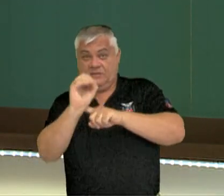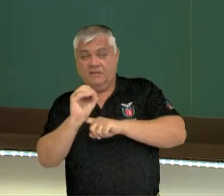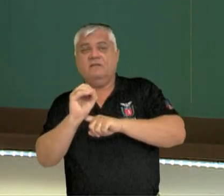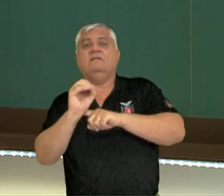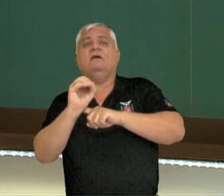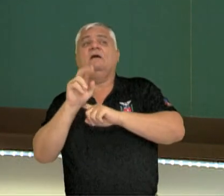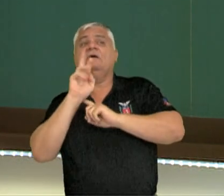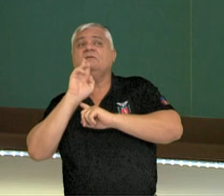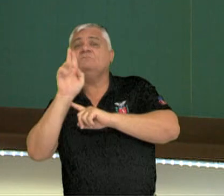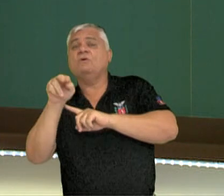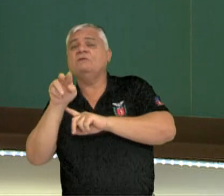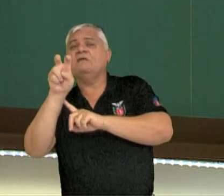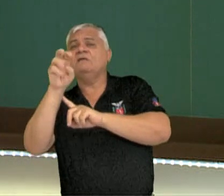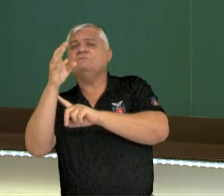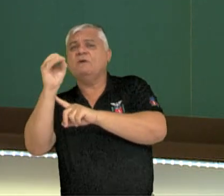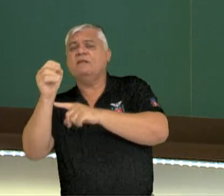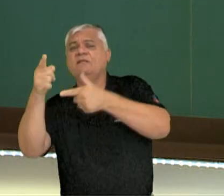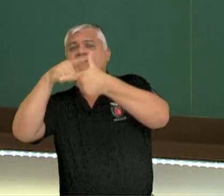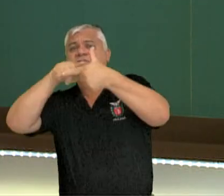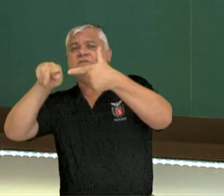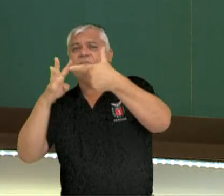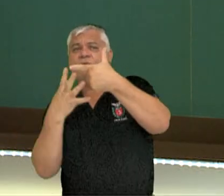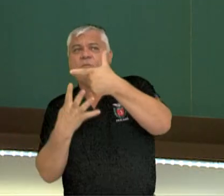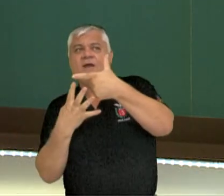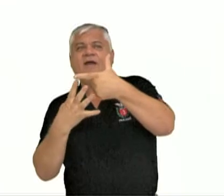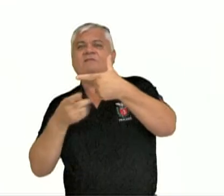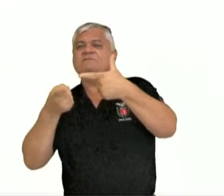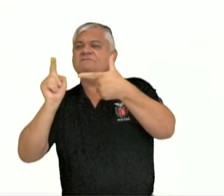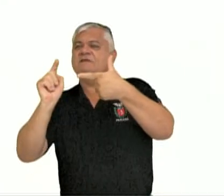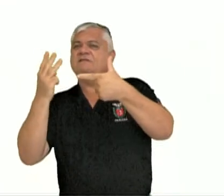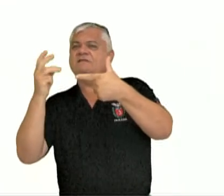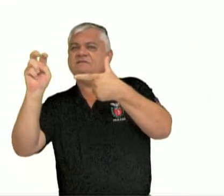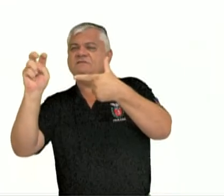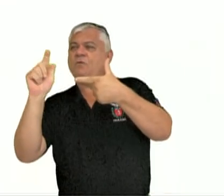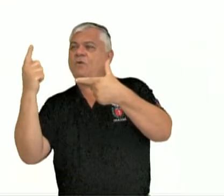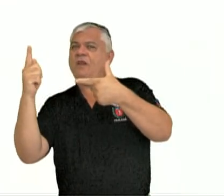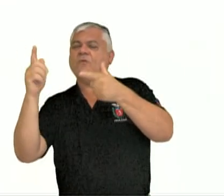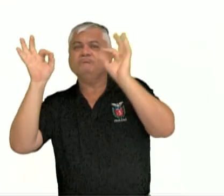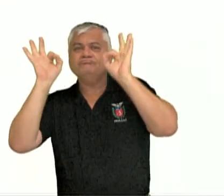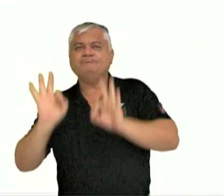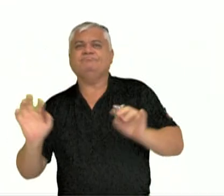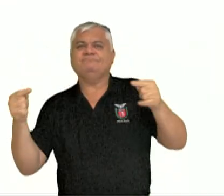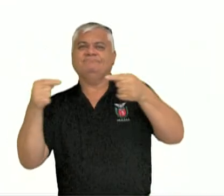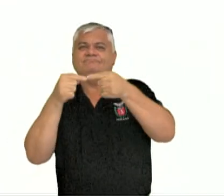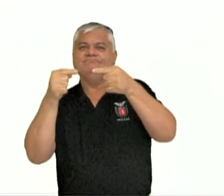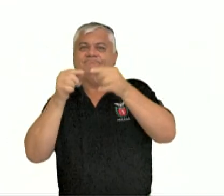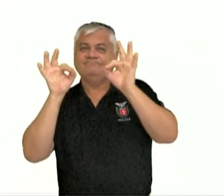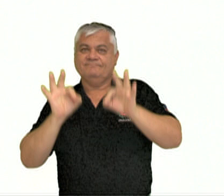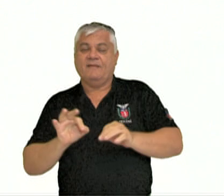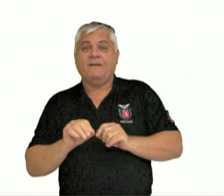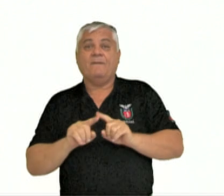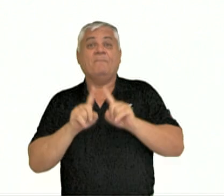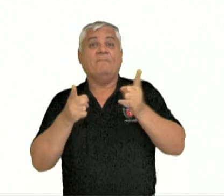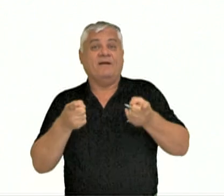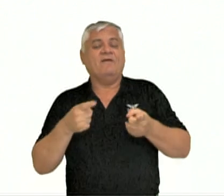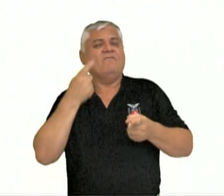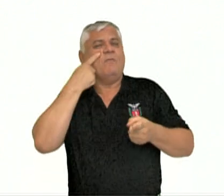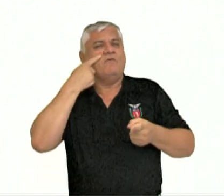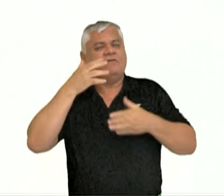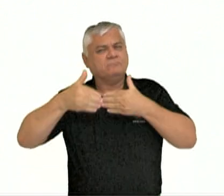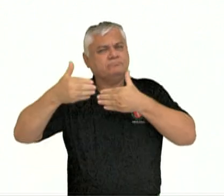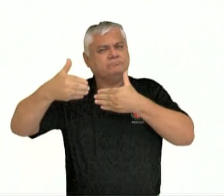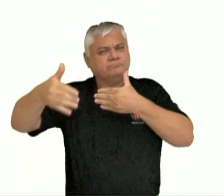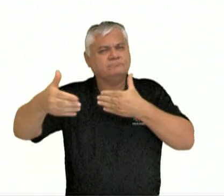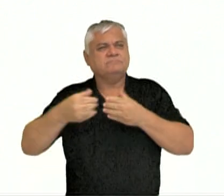por 4, sim, o ângulo de 135 graus. Eles são ângulos correspondentes. Nós ainda vamos usar um pouquinho mais para frente